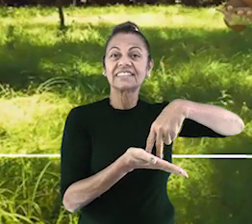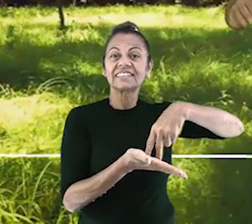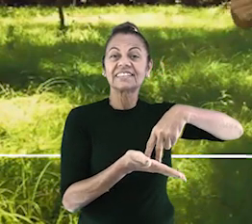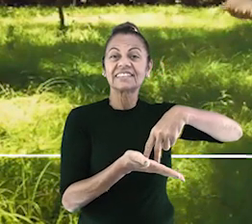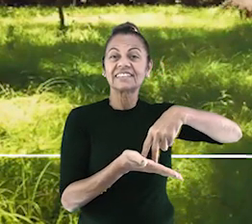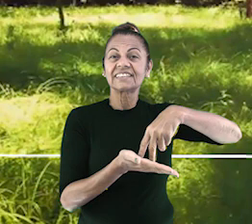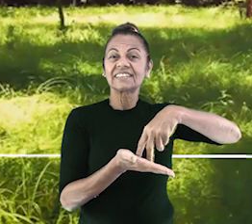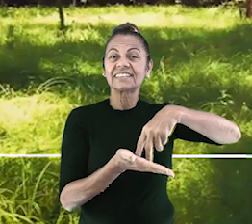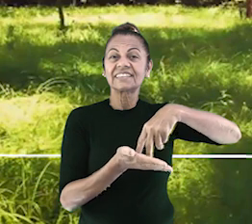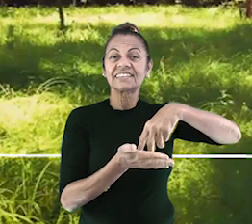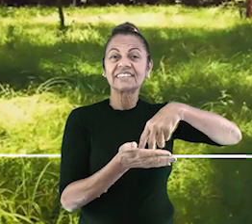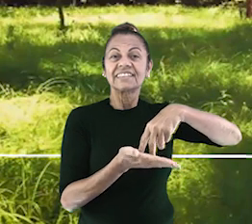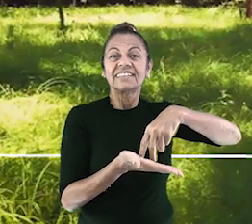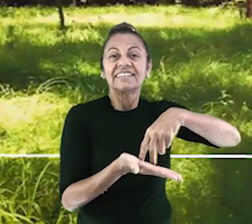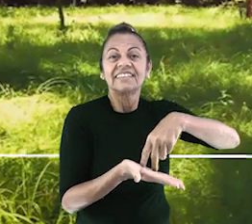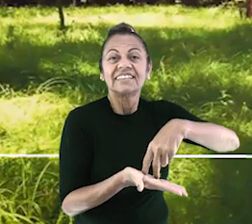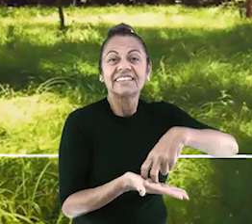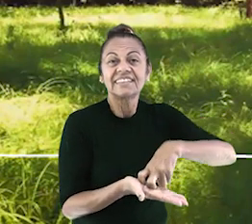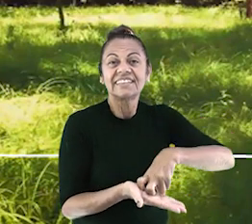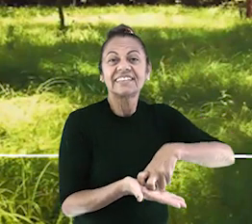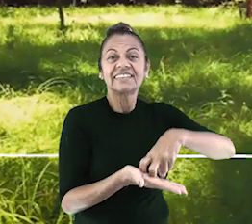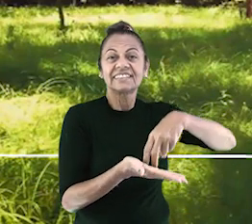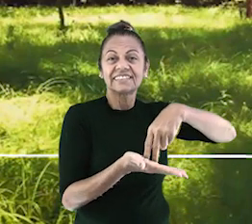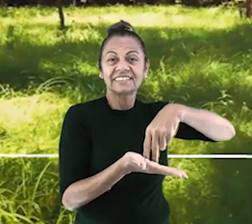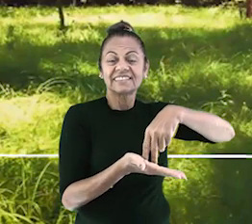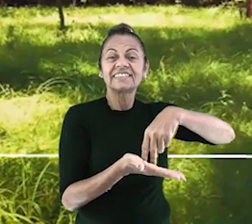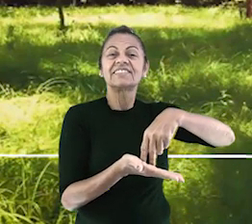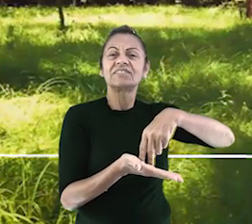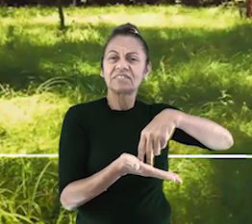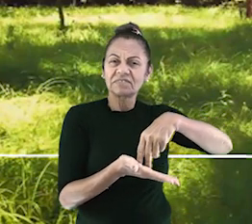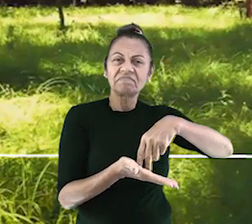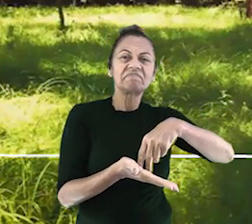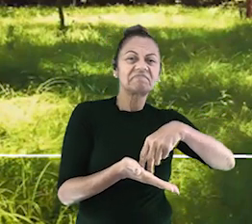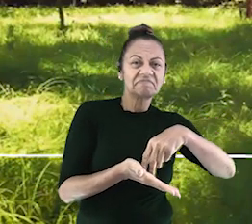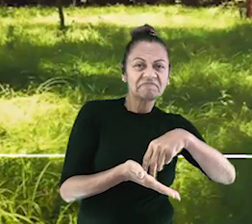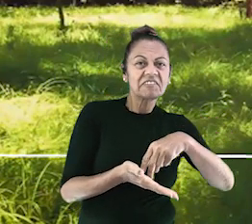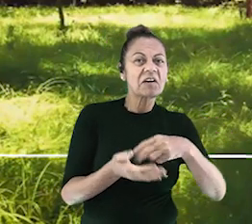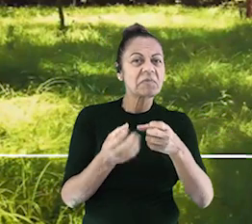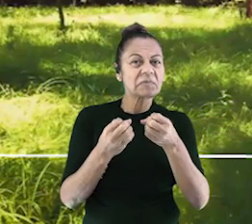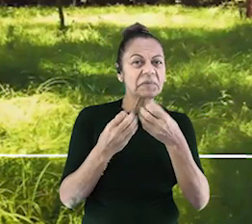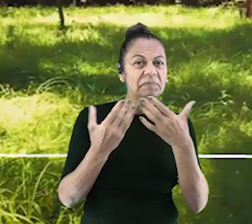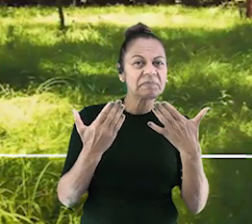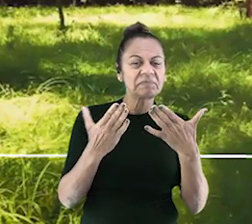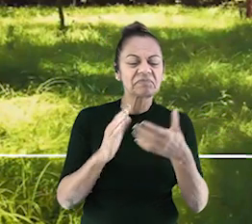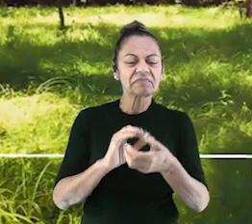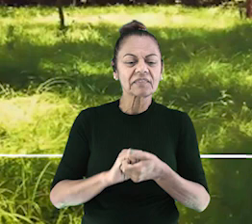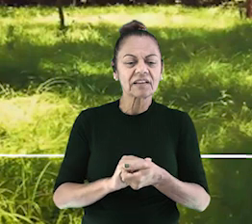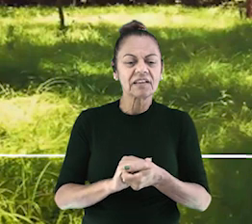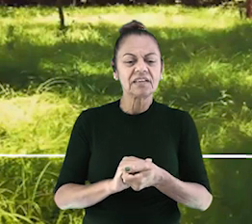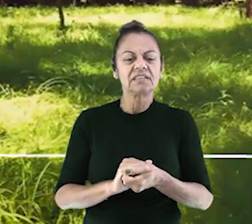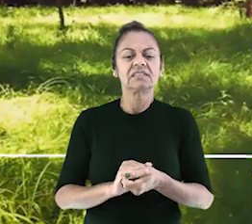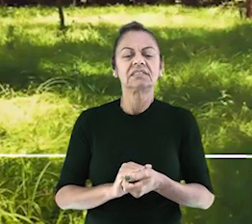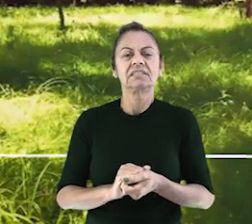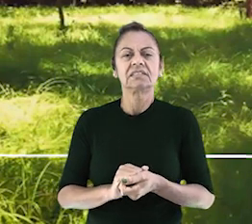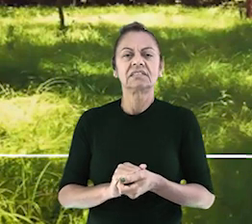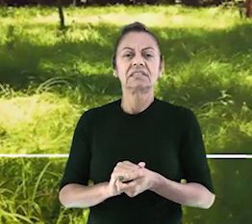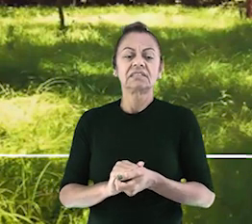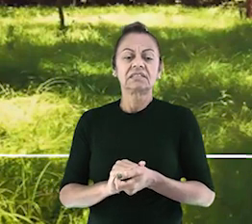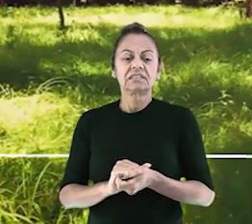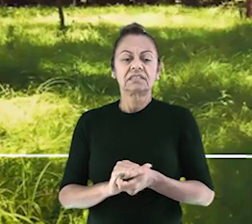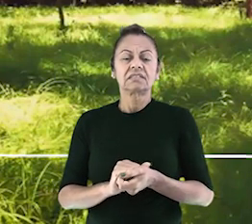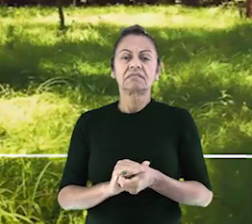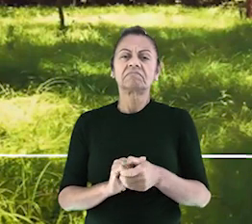abaixar e levantar. Você já consegue? Isso, vocês estão fazendo muito bem.